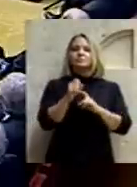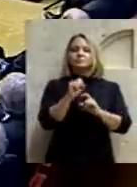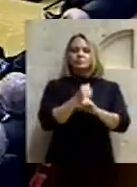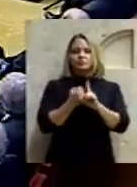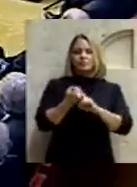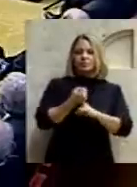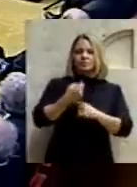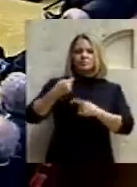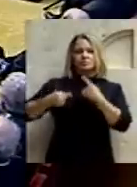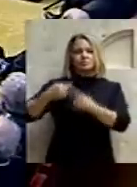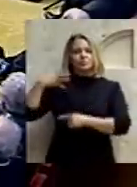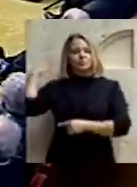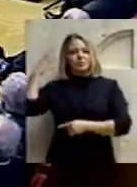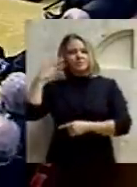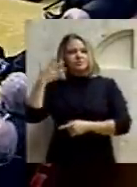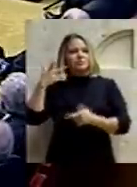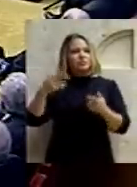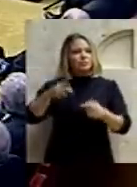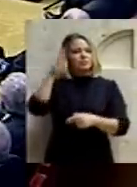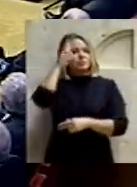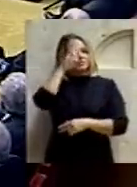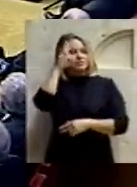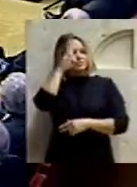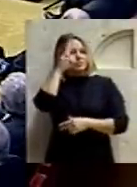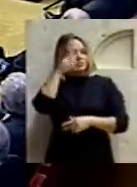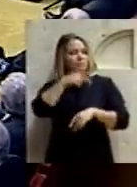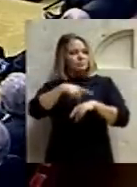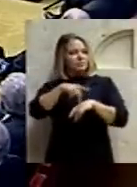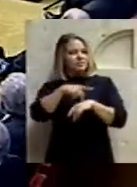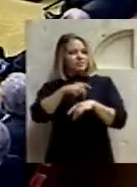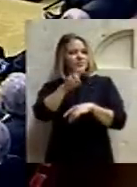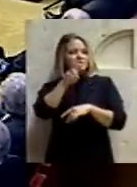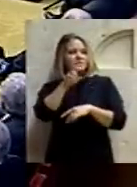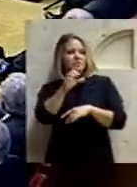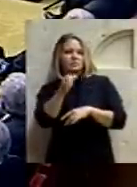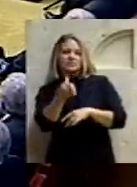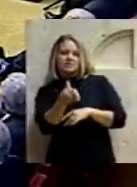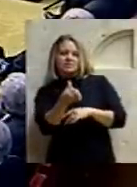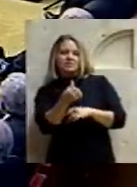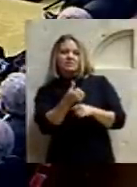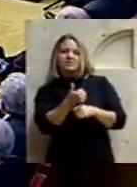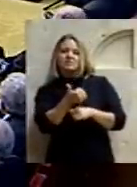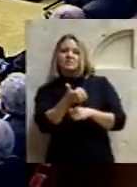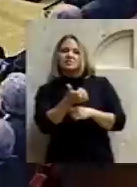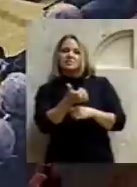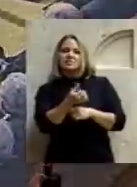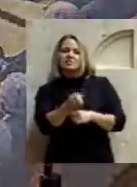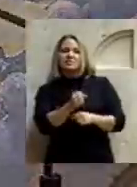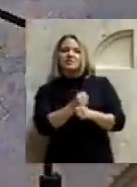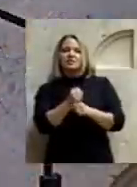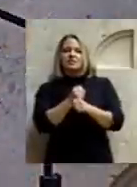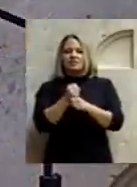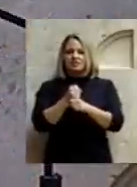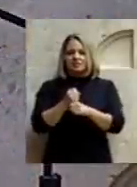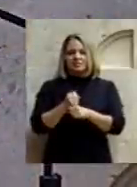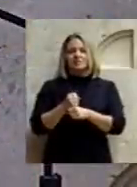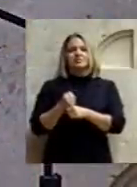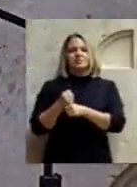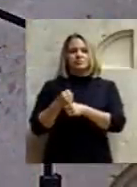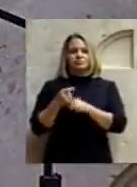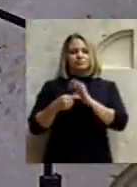nossa história como nação nas últimas 5 ou 6 décadas